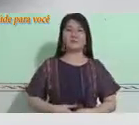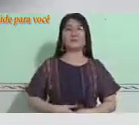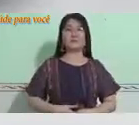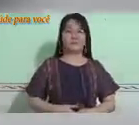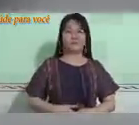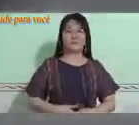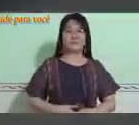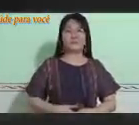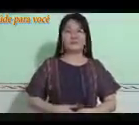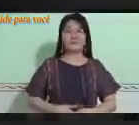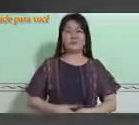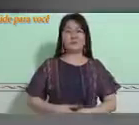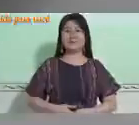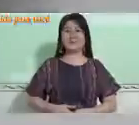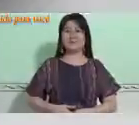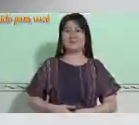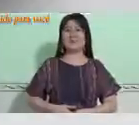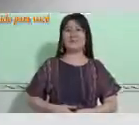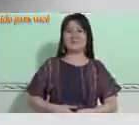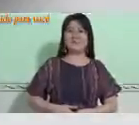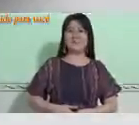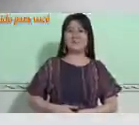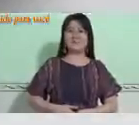ROSEFETOSASOLUC cedilha atil